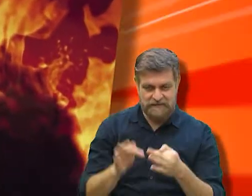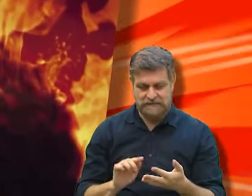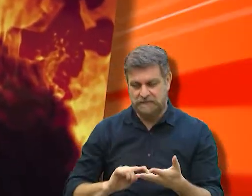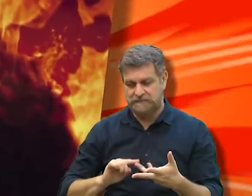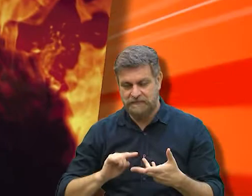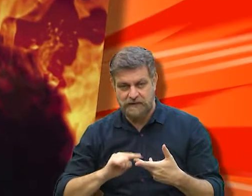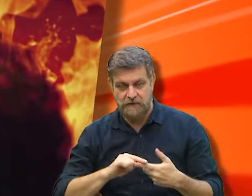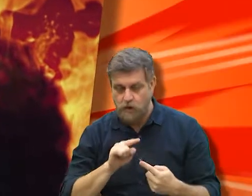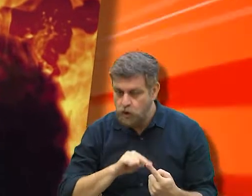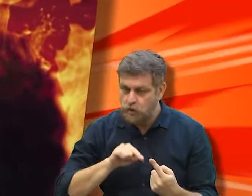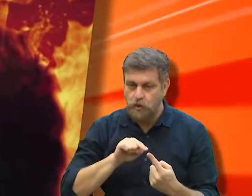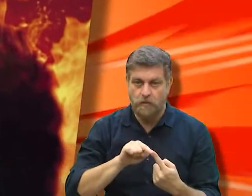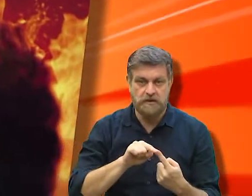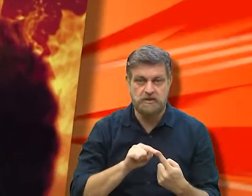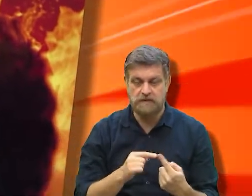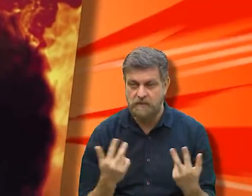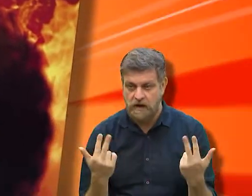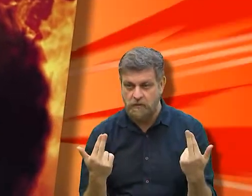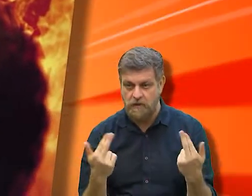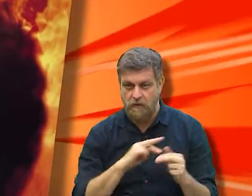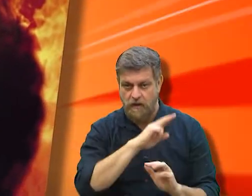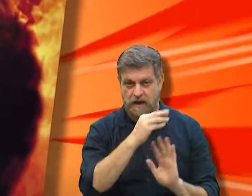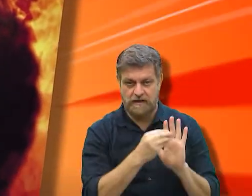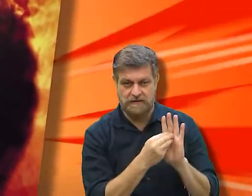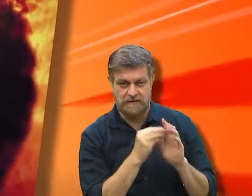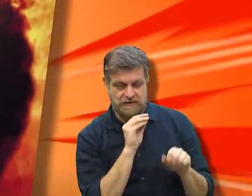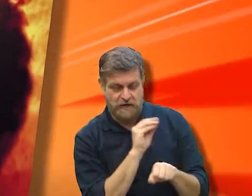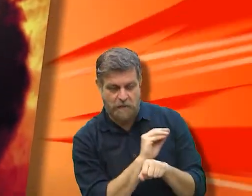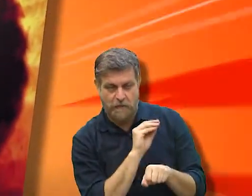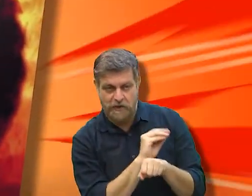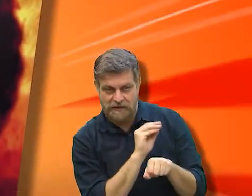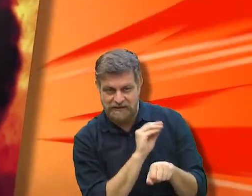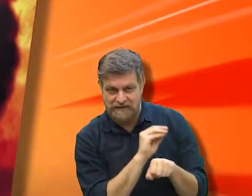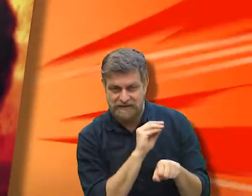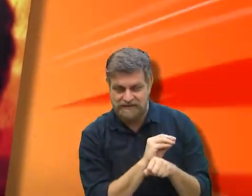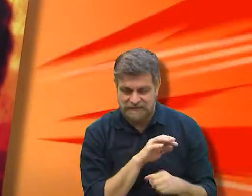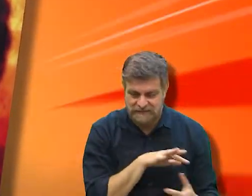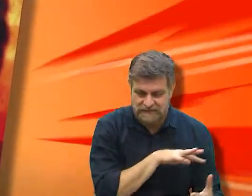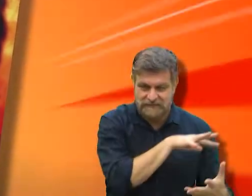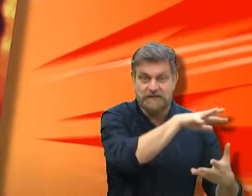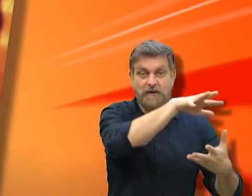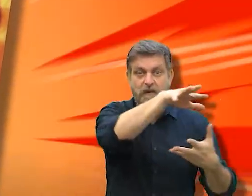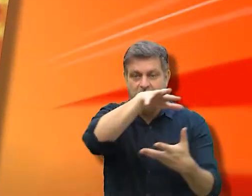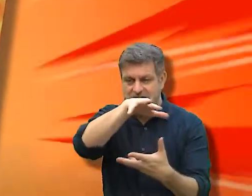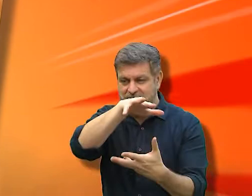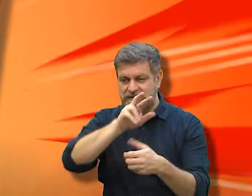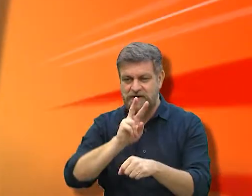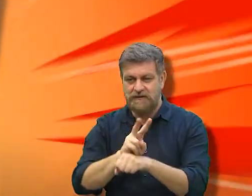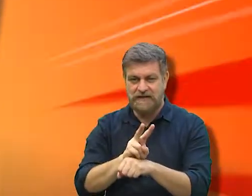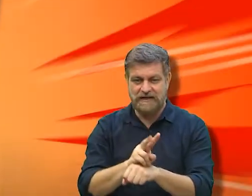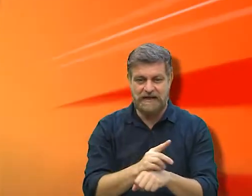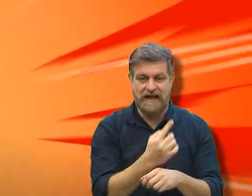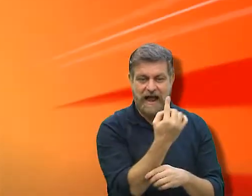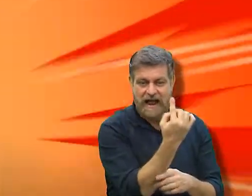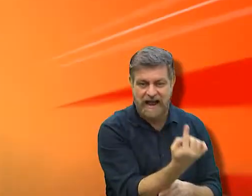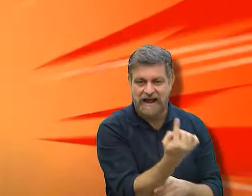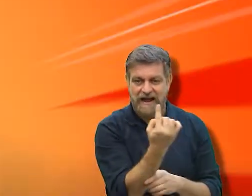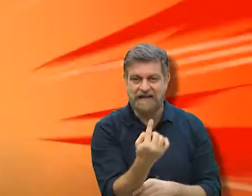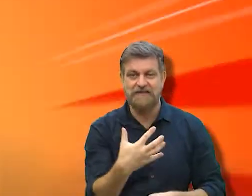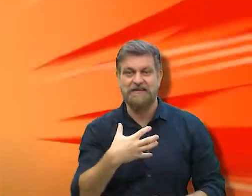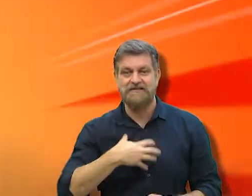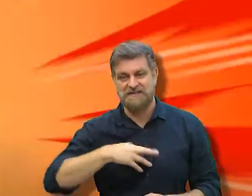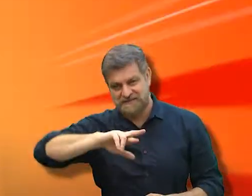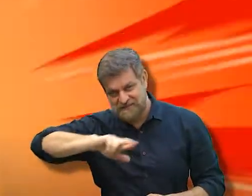né? E que são os personagens folclóricos, todos têm o mesmo objetivo, que é